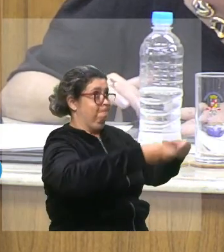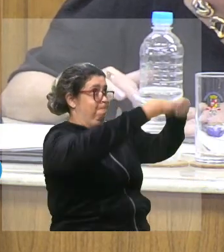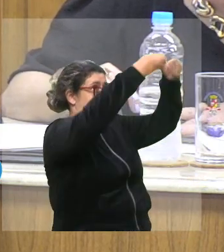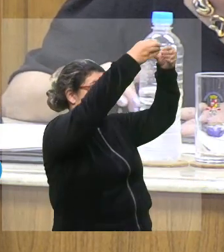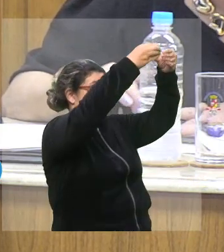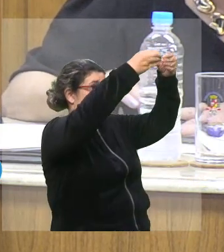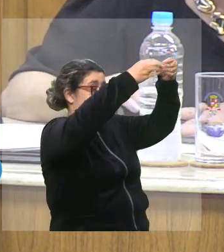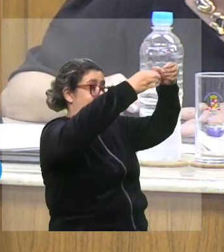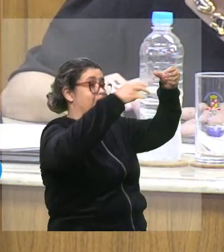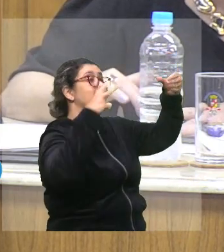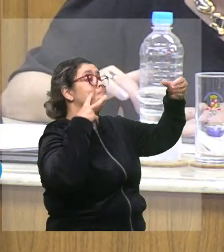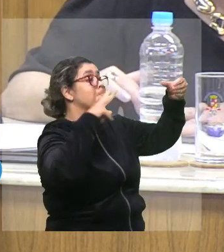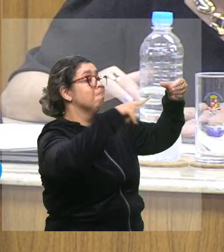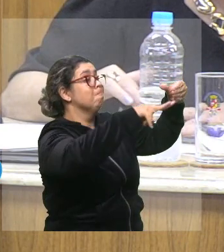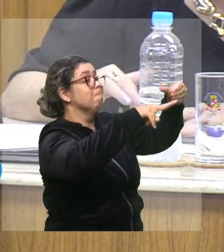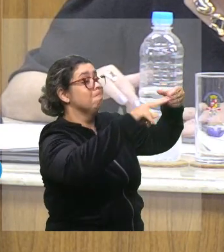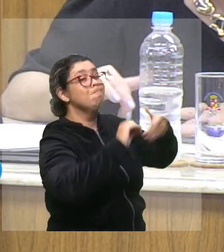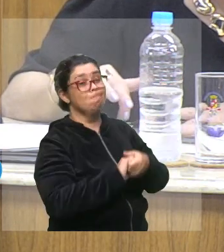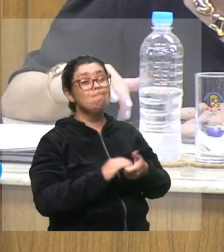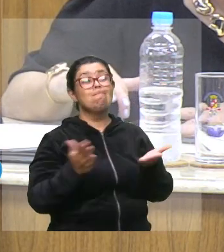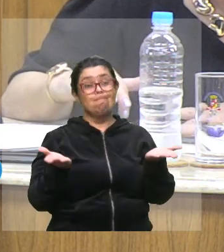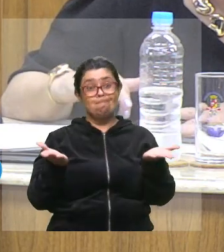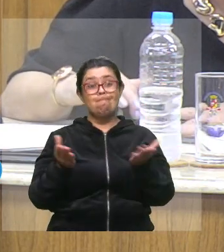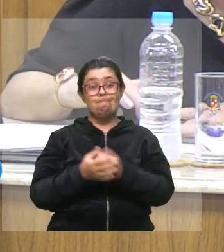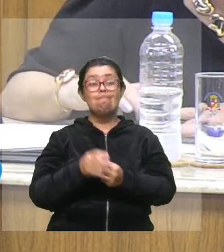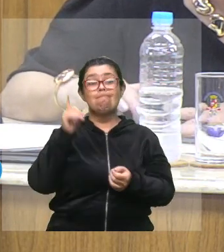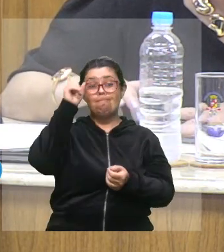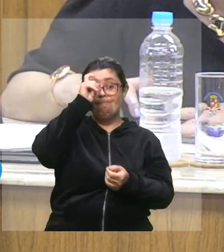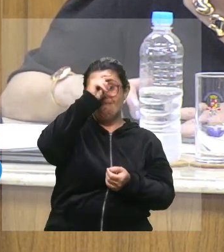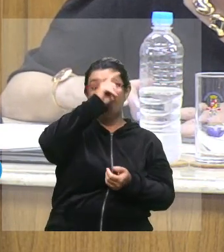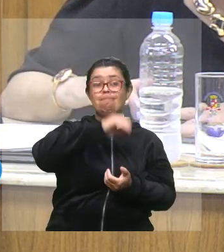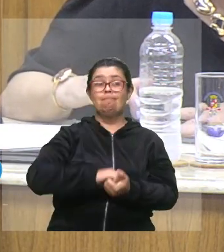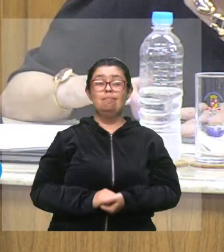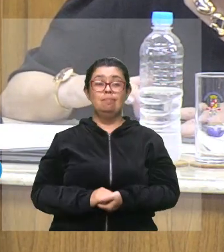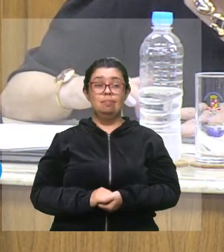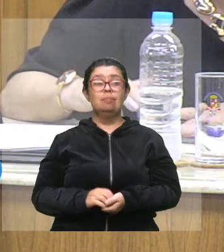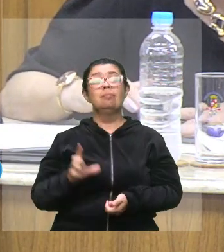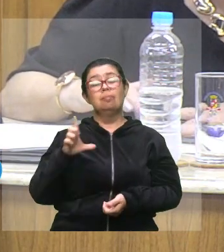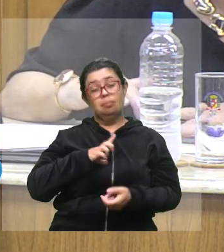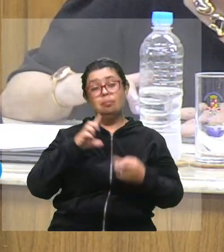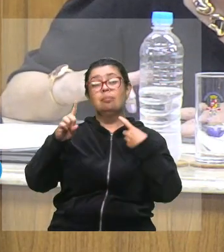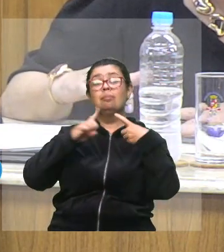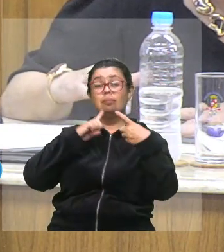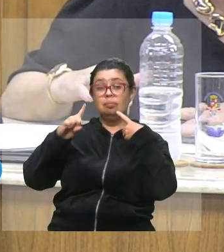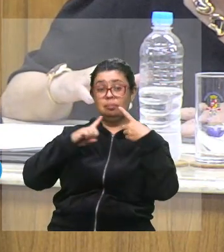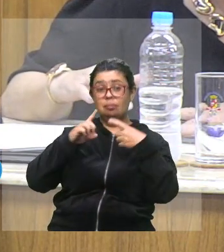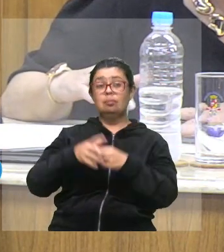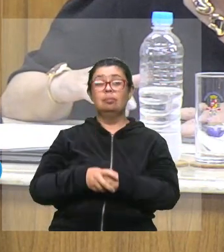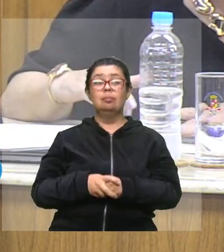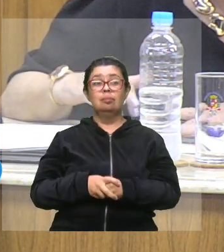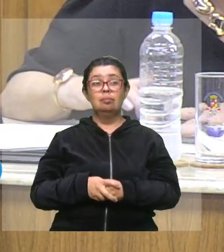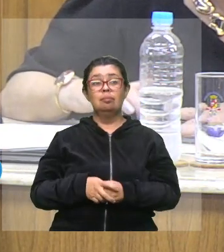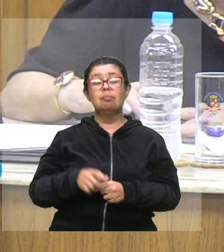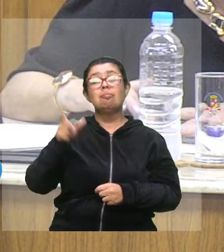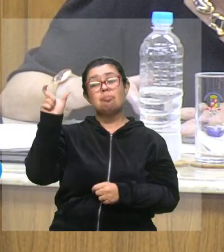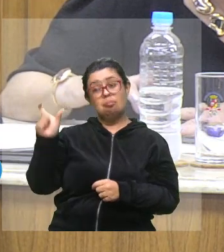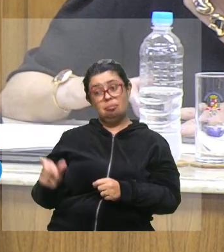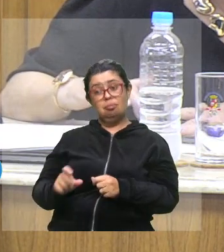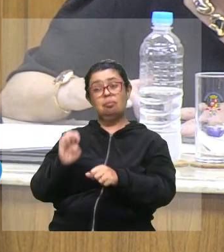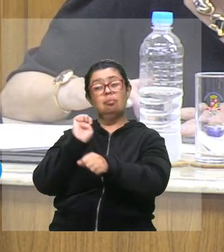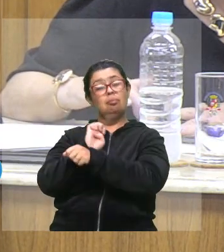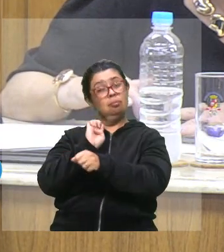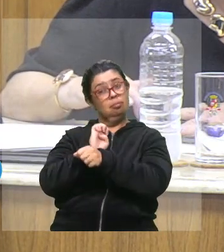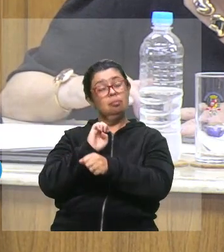alto. Então, é uma questão difícil, mas que tem que ser discutida e que a população espera